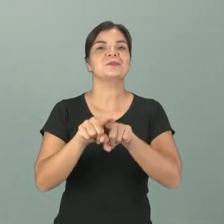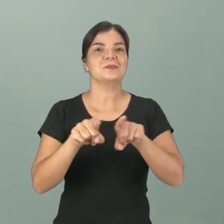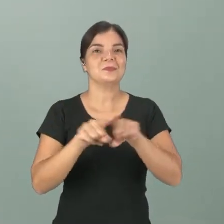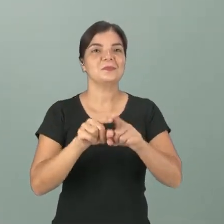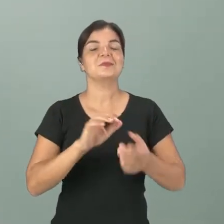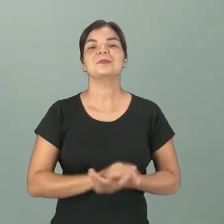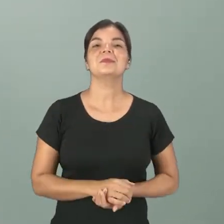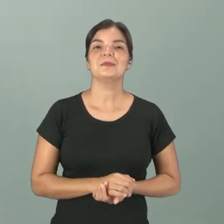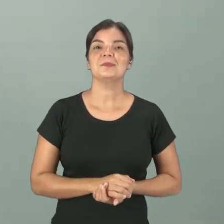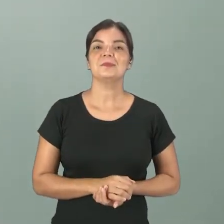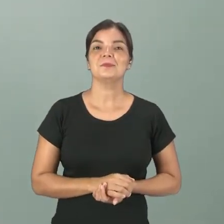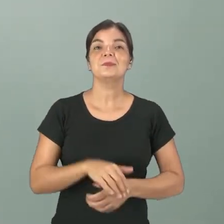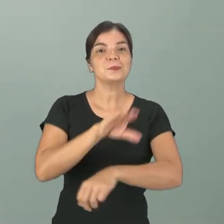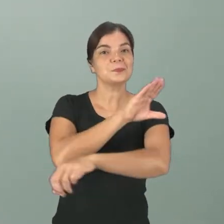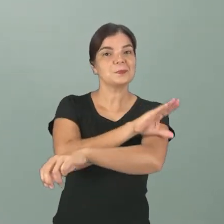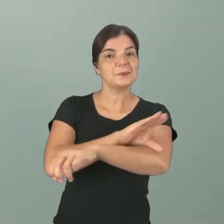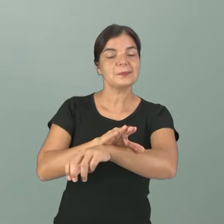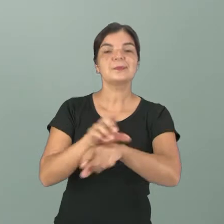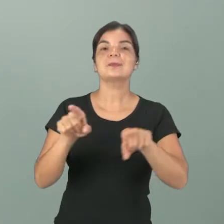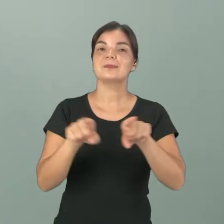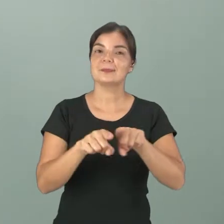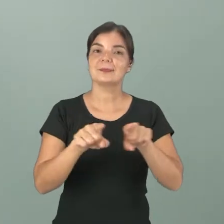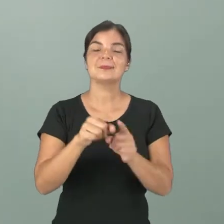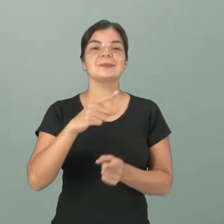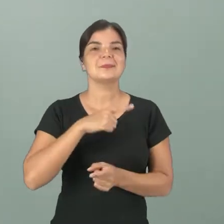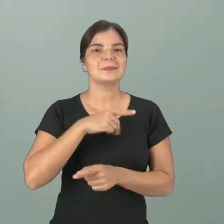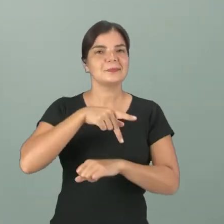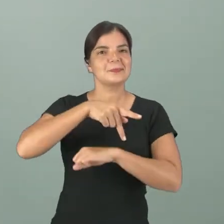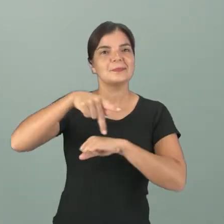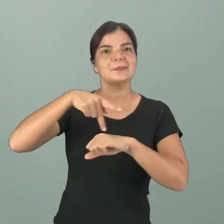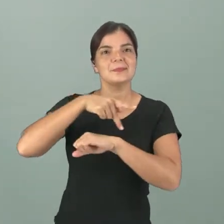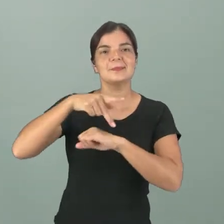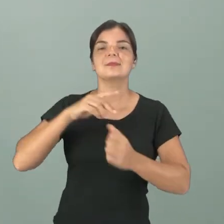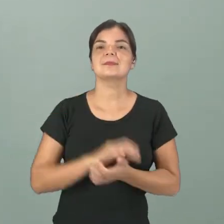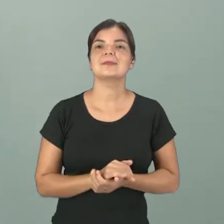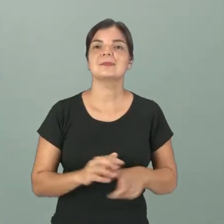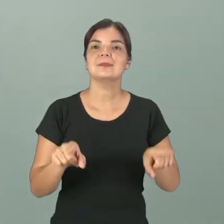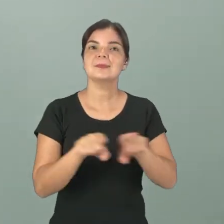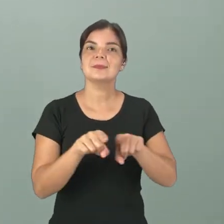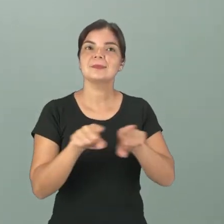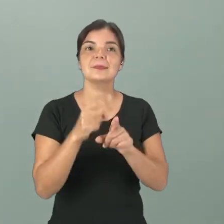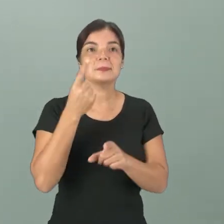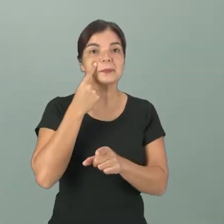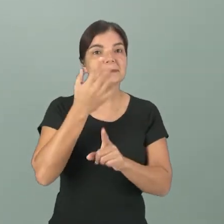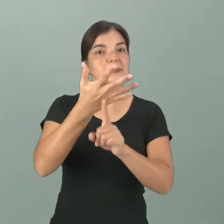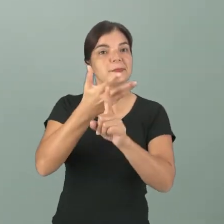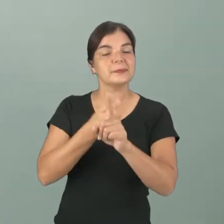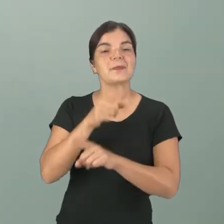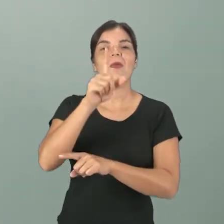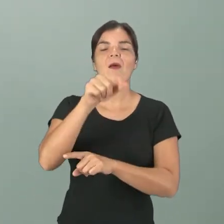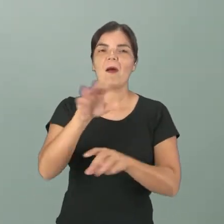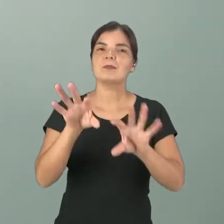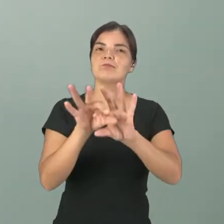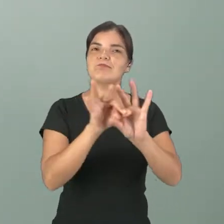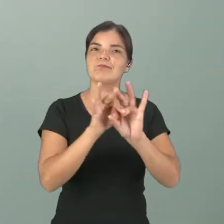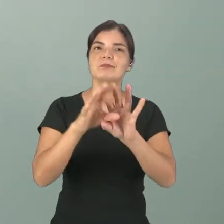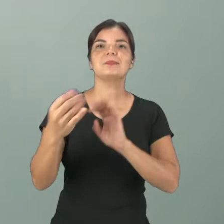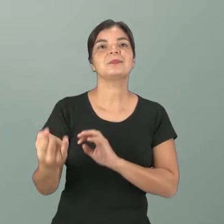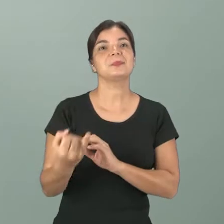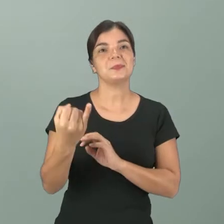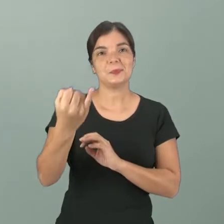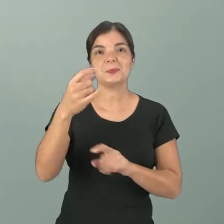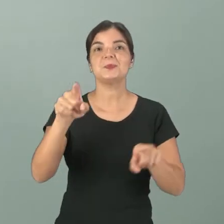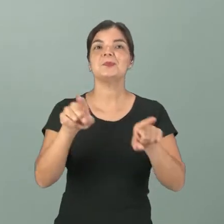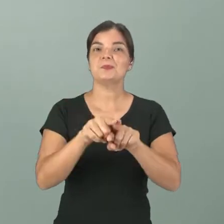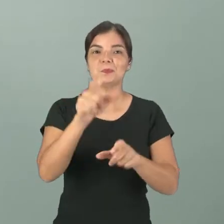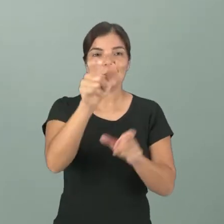diversificação cultural que nós temos no nosso país. Também vimos que a arte é uma conexão muito importante